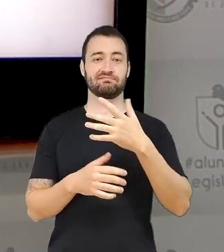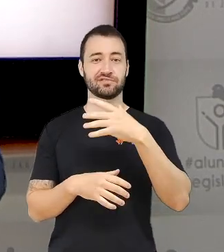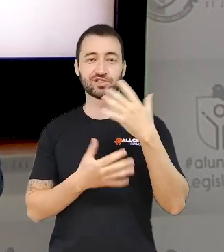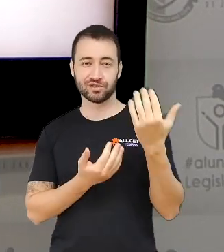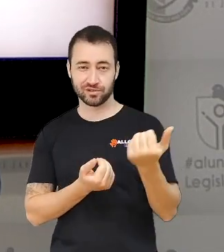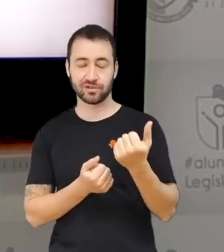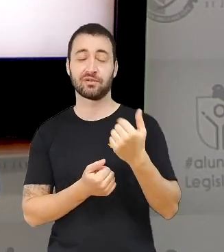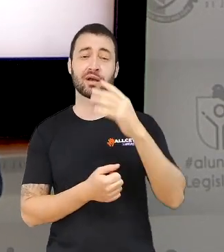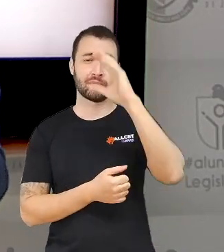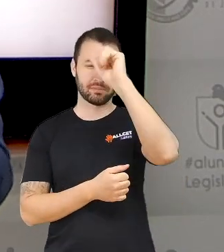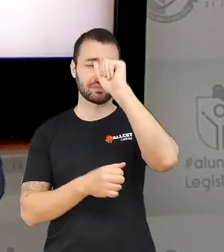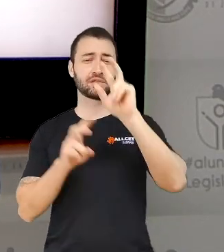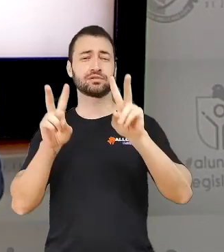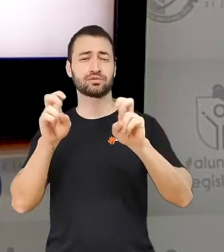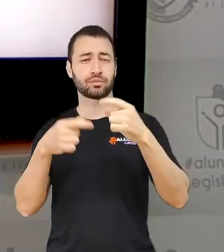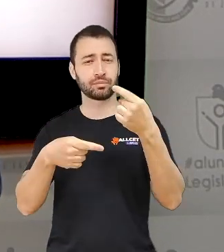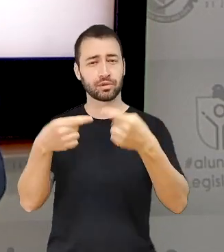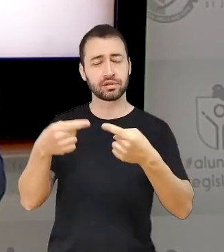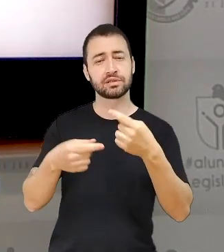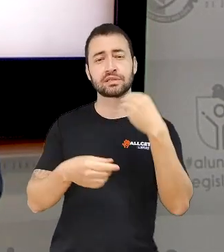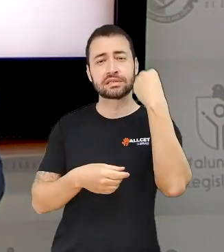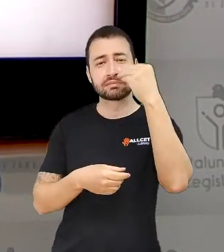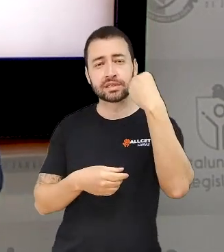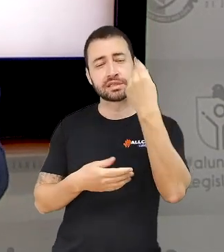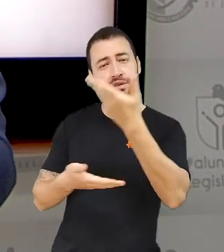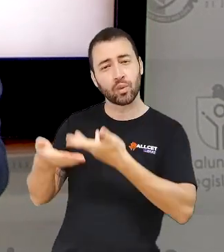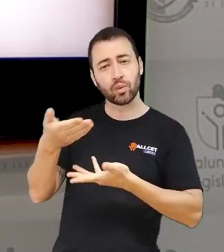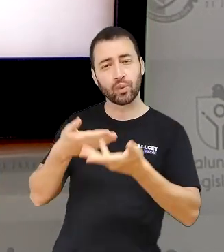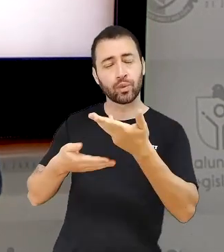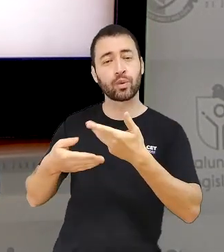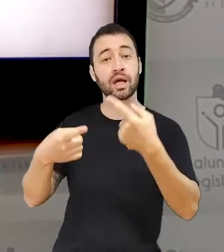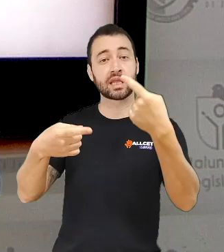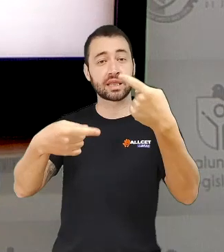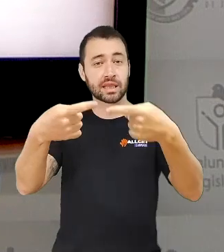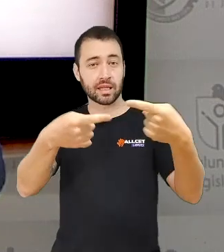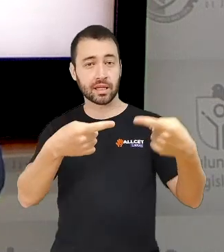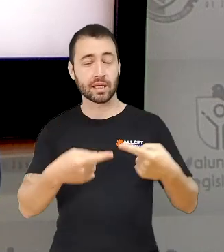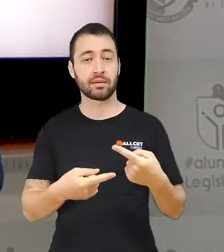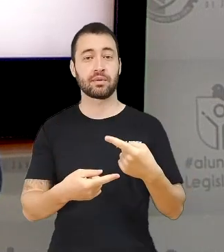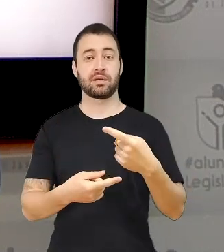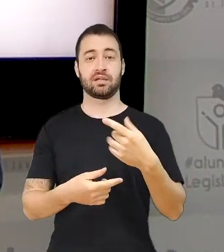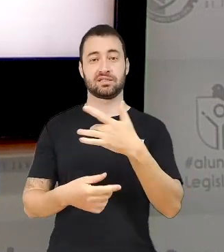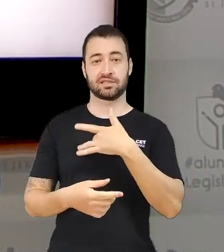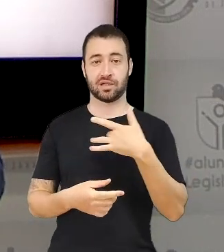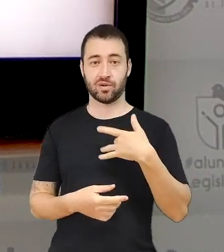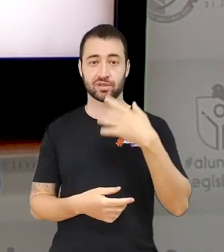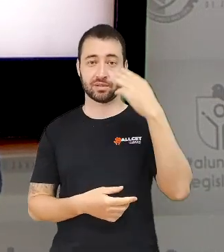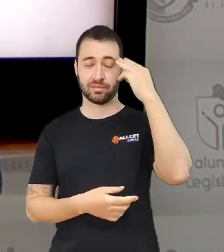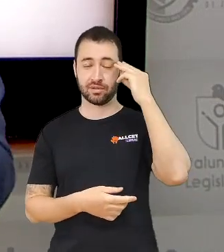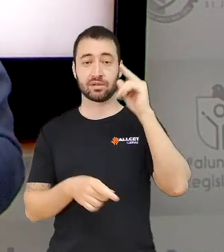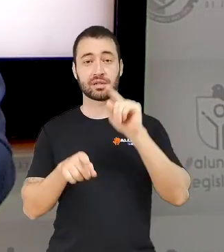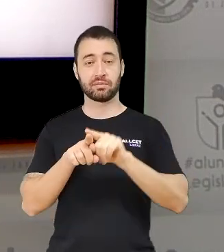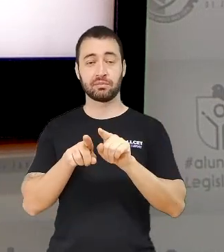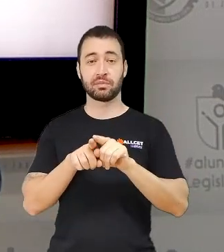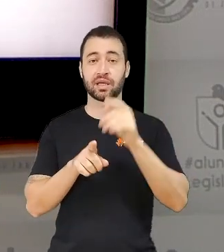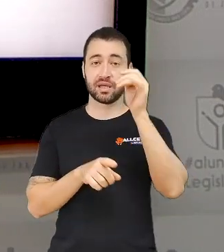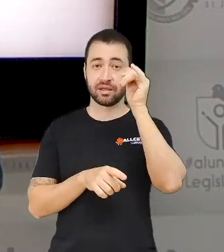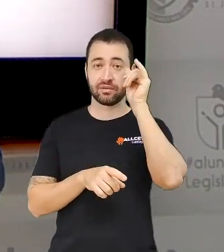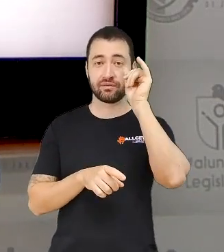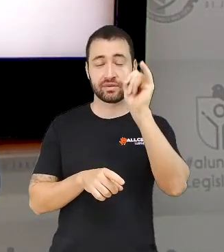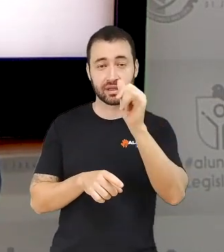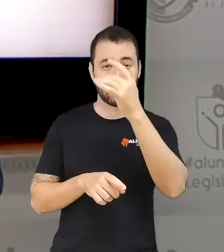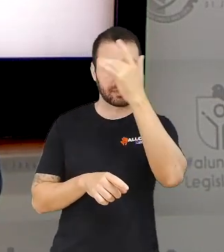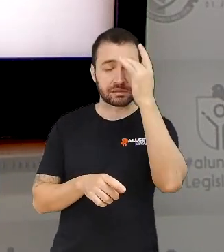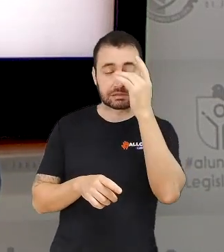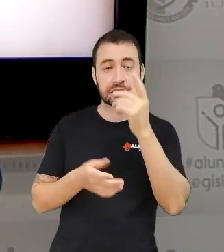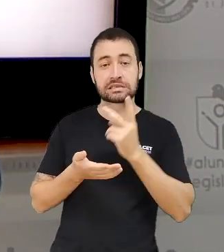os jovens parlamentares aprenderem sobre política trocarem experiências e debater em temas atuais como saúde mental